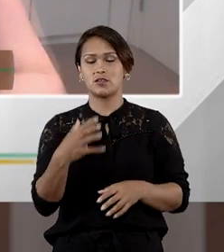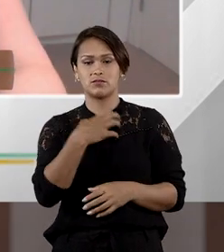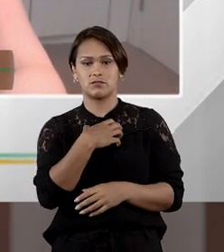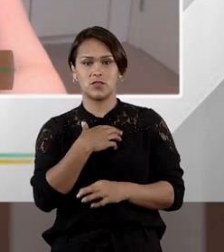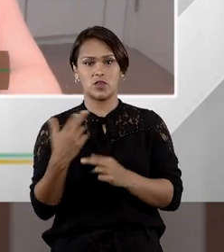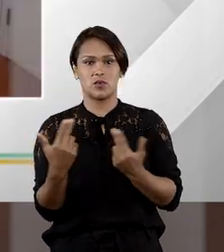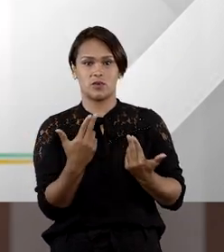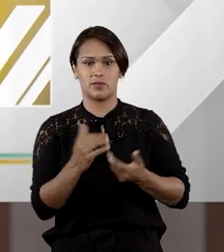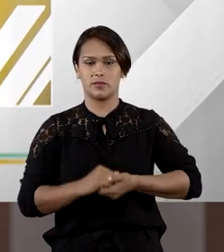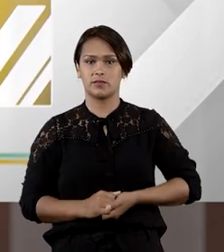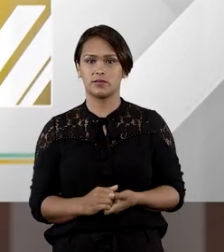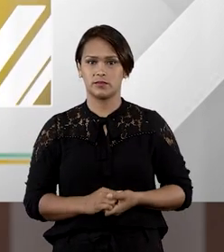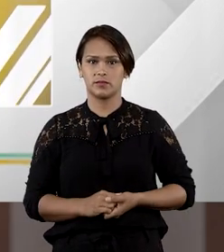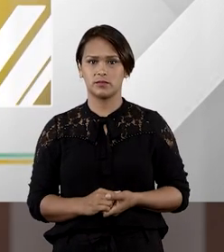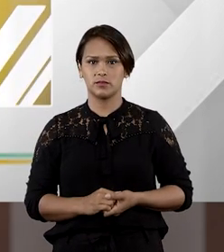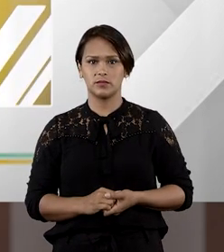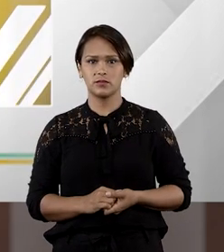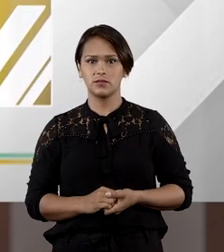sentido.